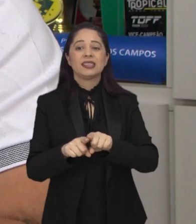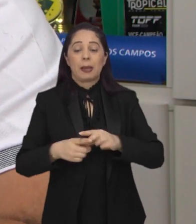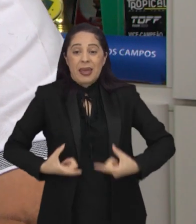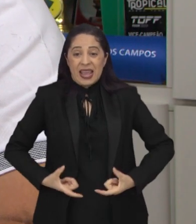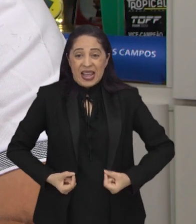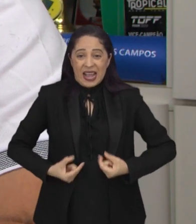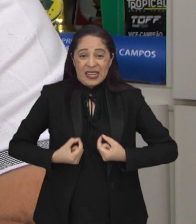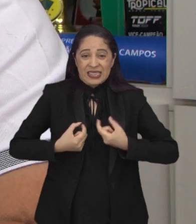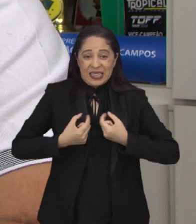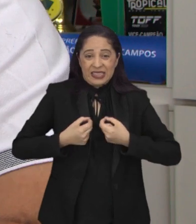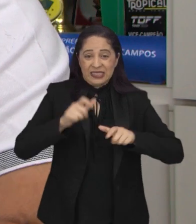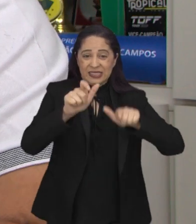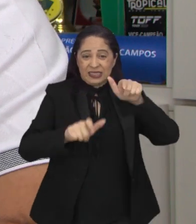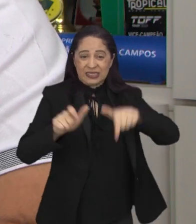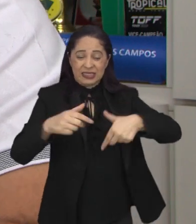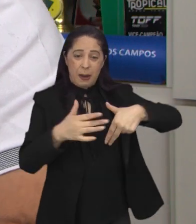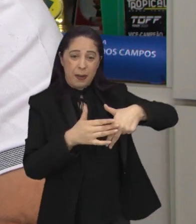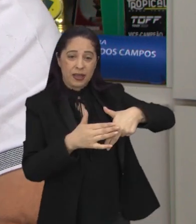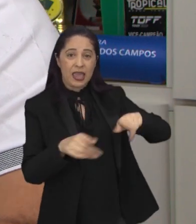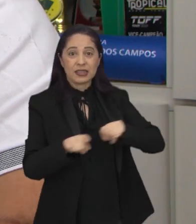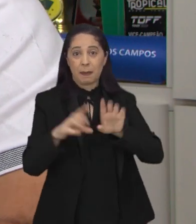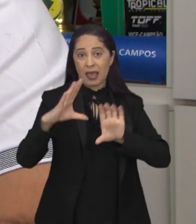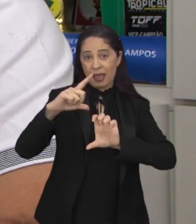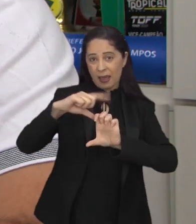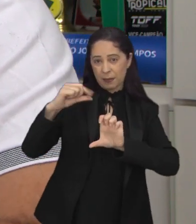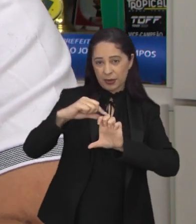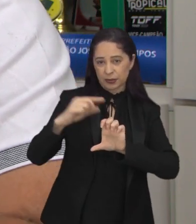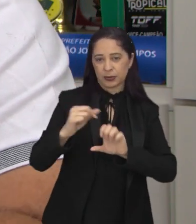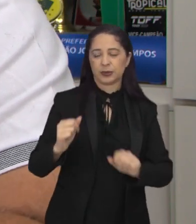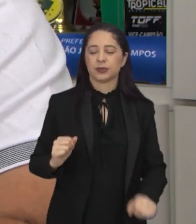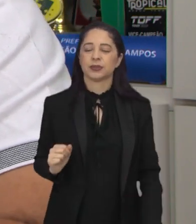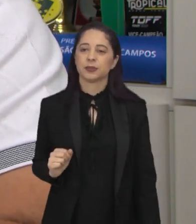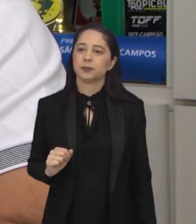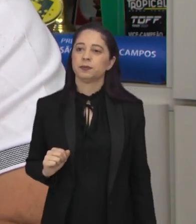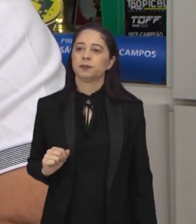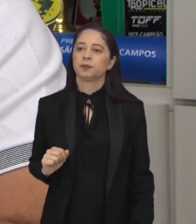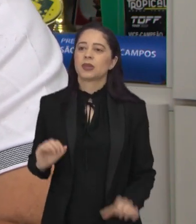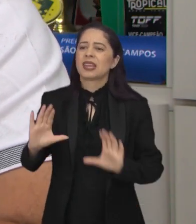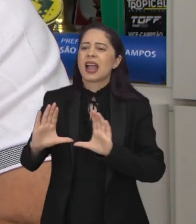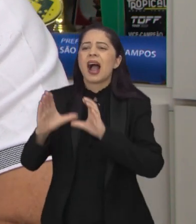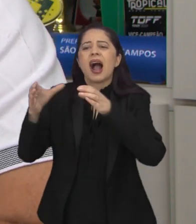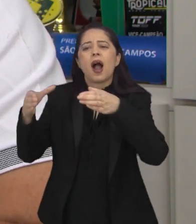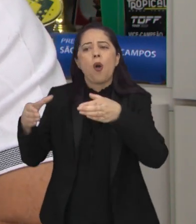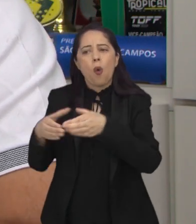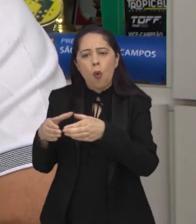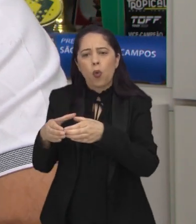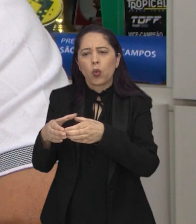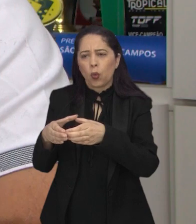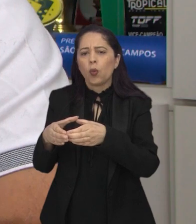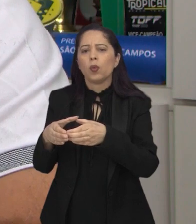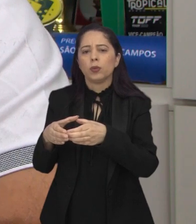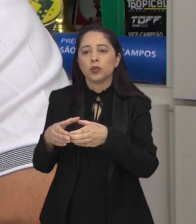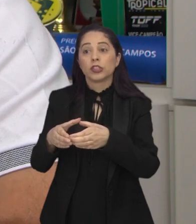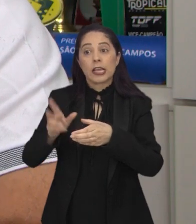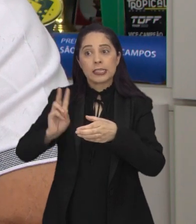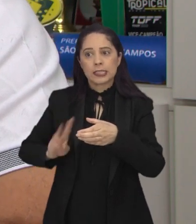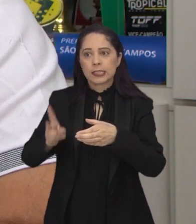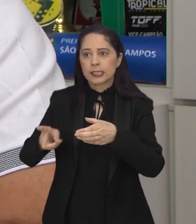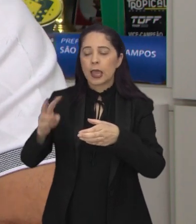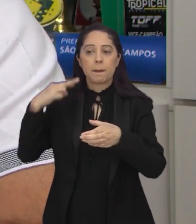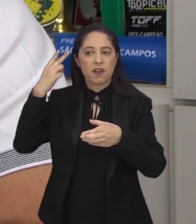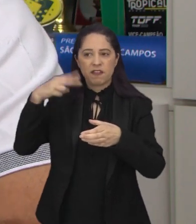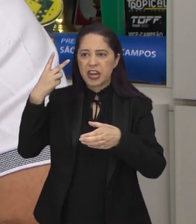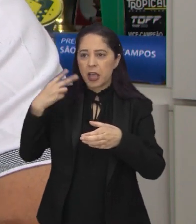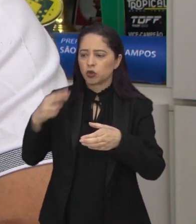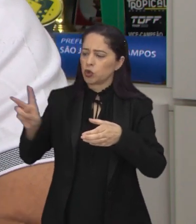vereadores, independente de partido, né, suprapartidário, mas ela é criada de acordo com a demanda que tem chegado em todos os